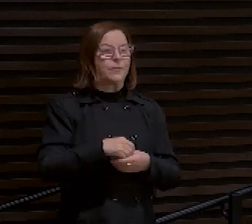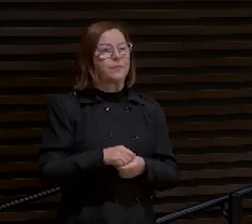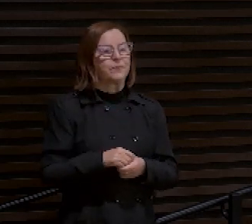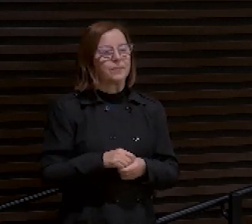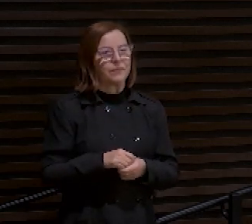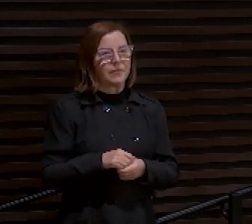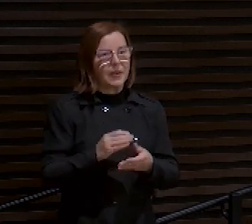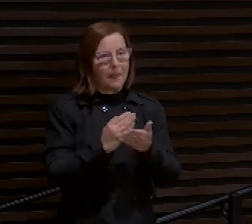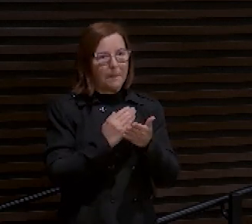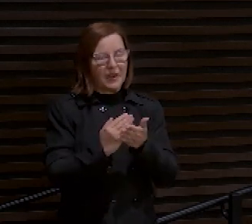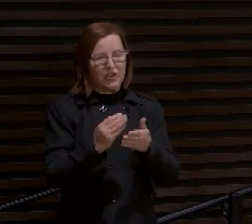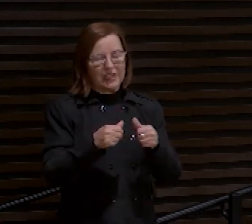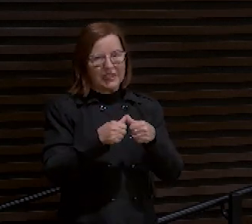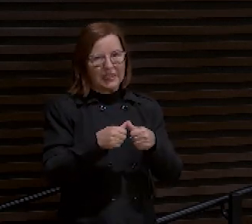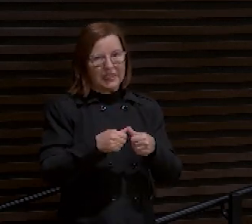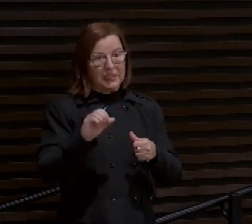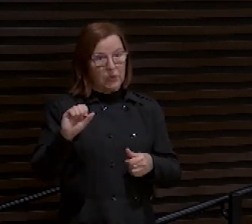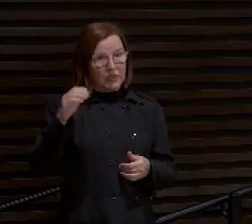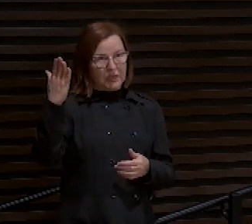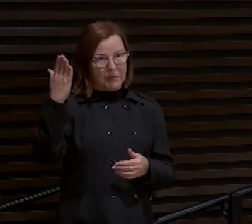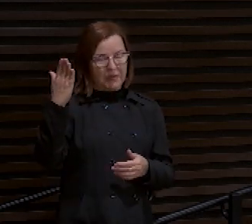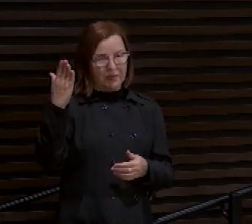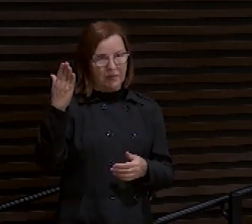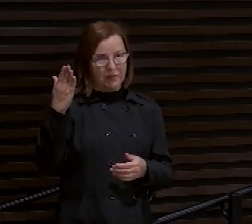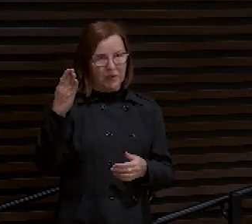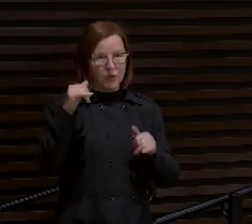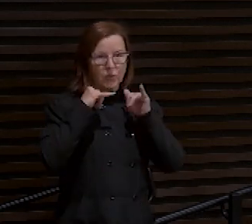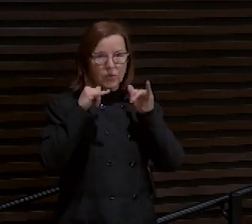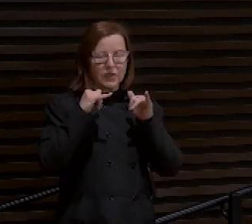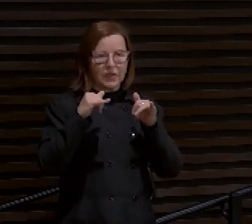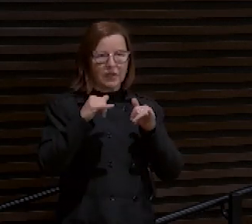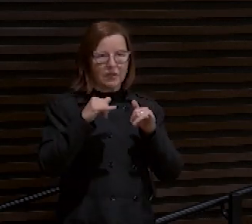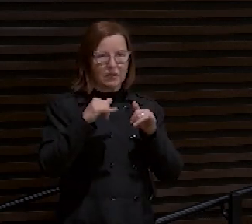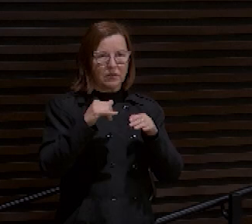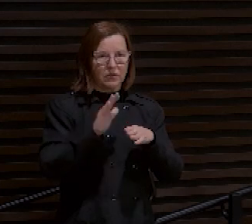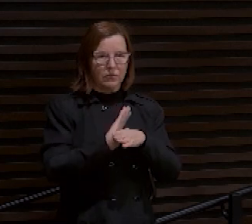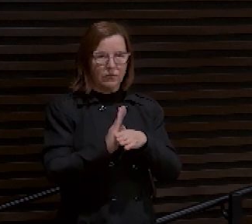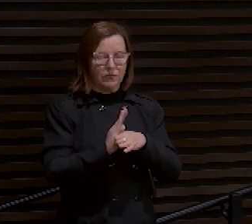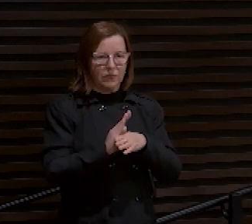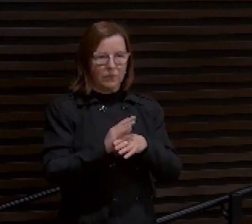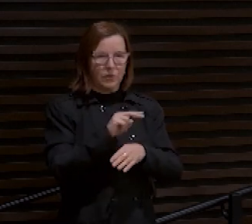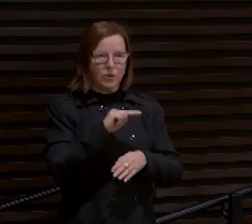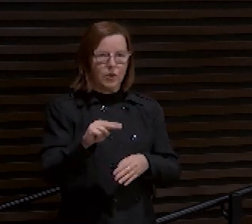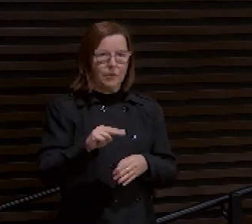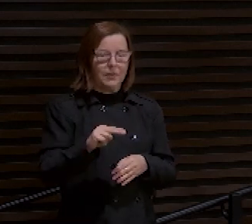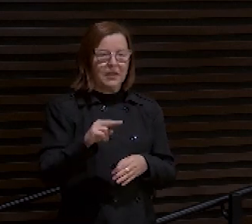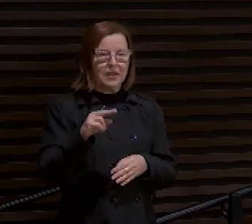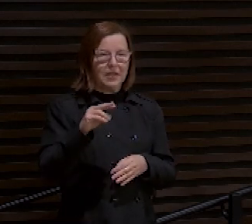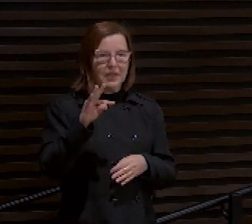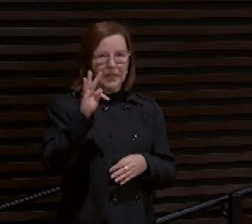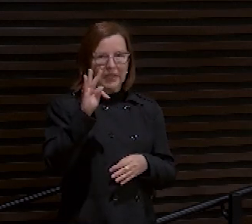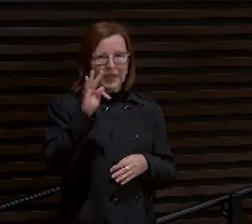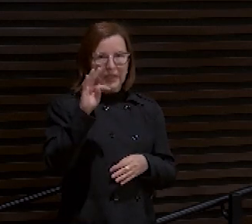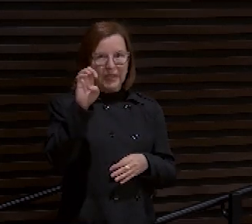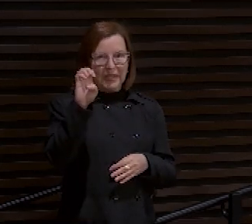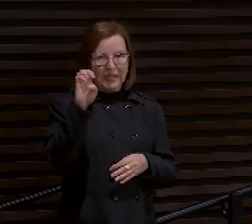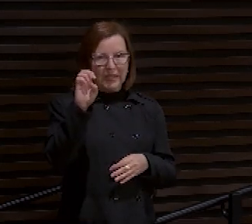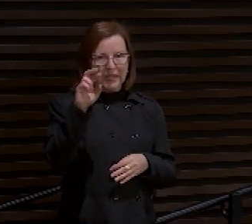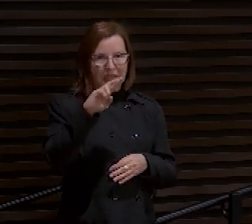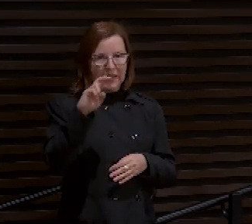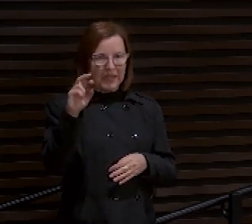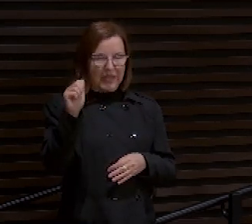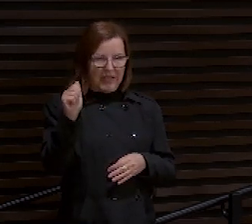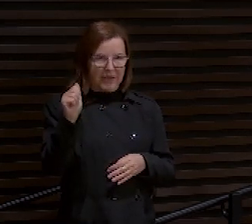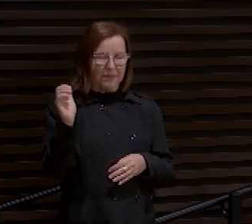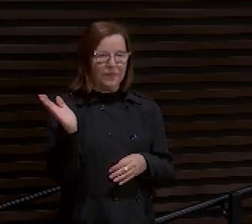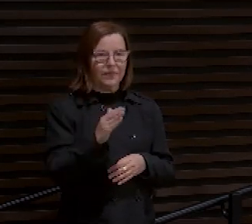relato, parte desses acontecimentos é relatado num filme chamado Terra Selvagem. E até os irmãos quiserem ver algumas fotos